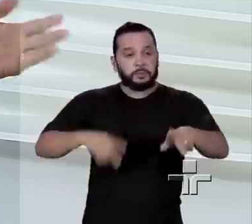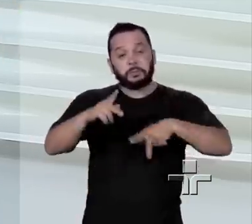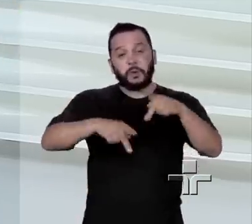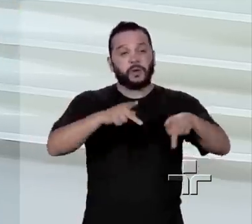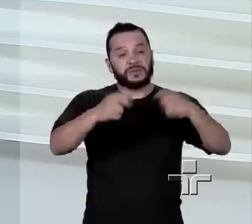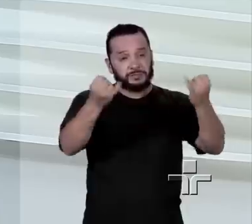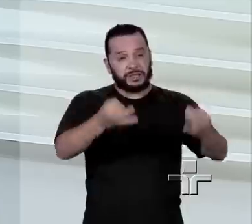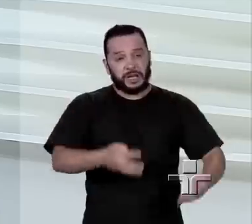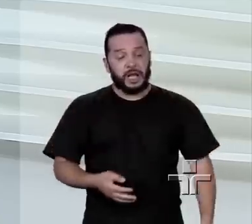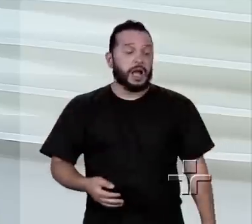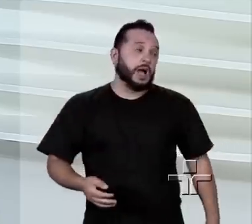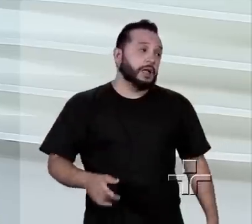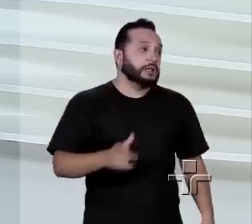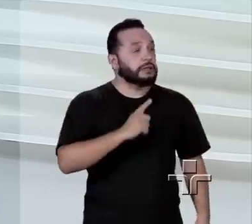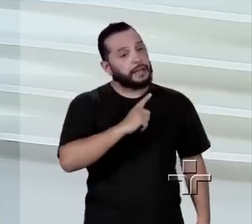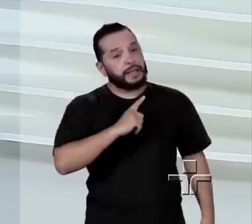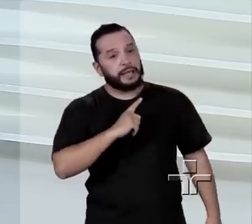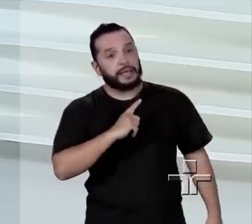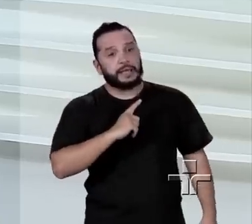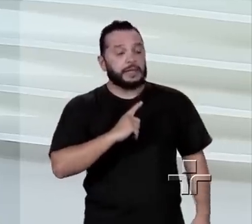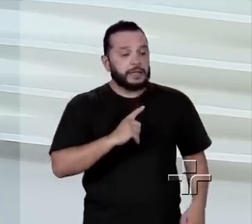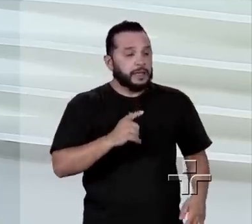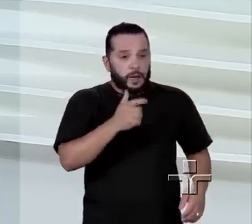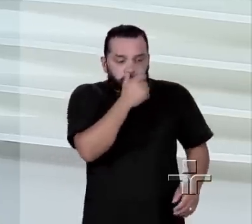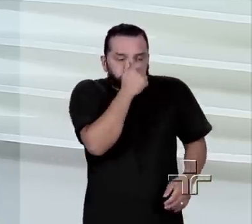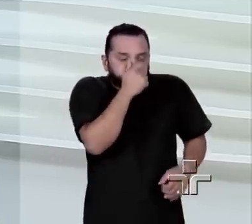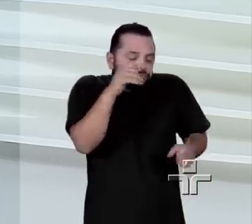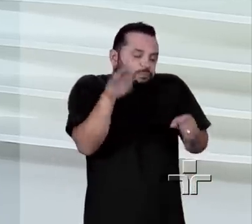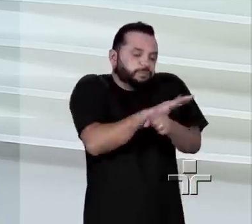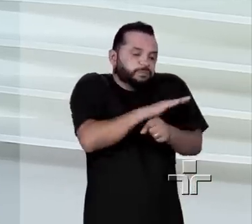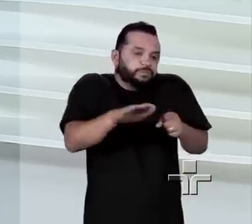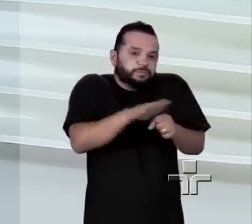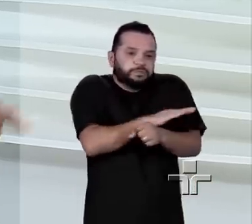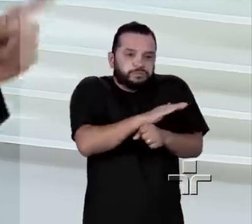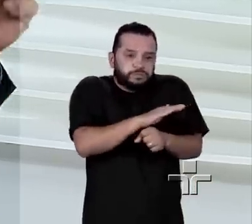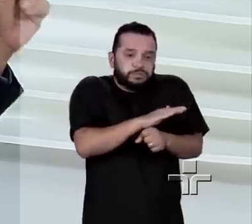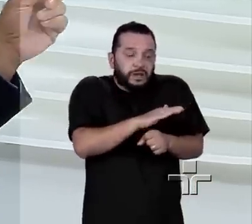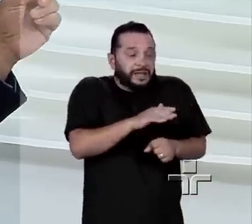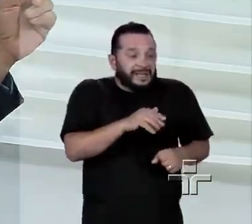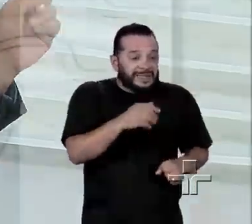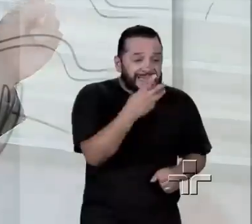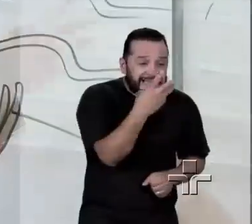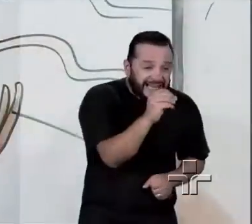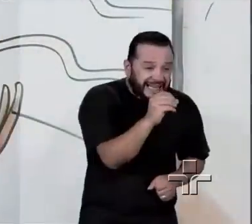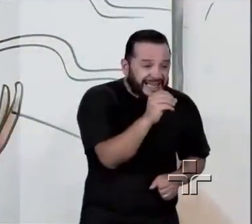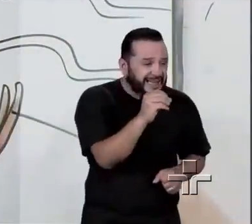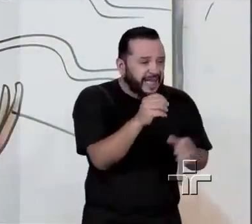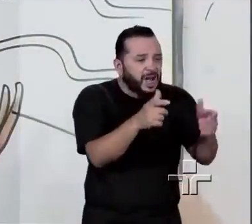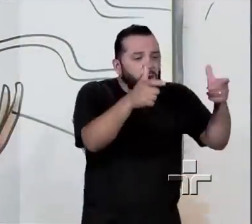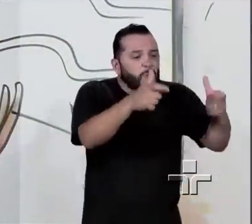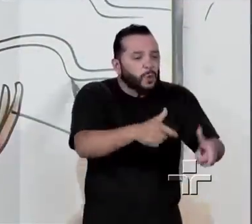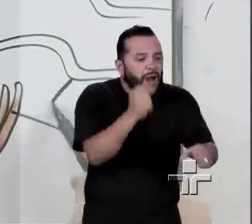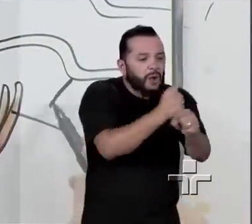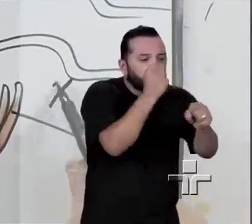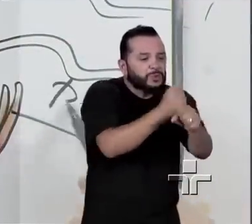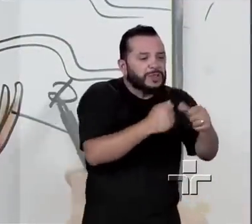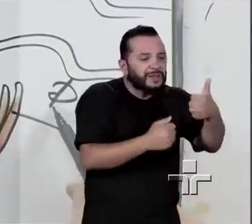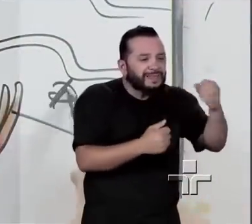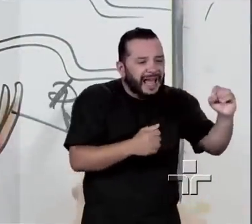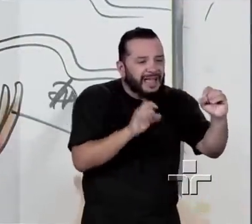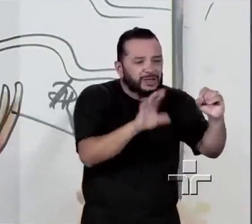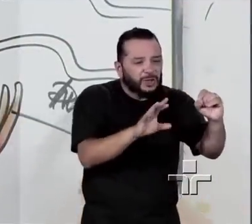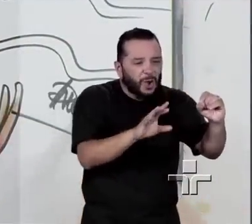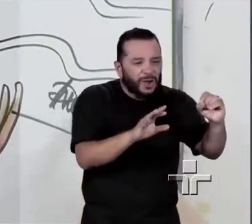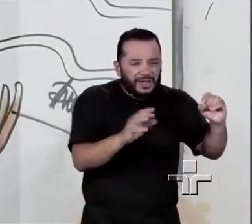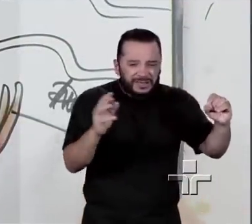tem 30 presos onde deviam ter 10. Não acho que tem que soltar 20 e colocar a população em risco, não.